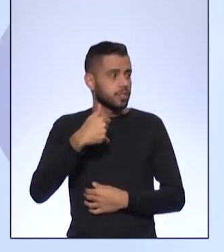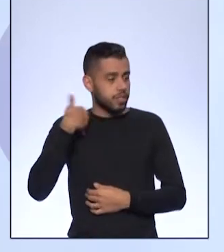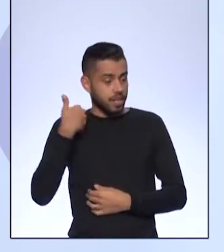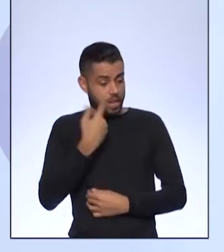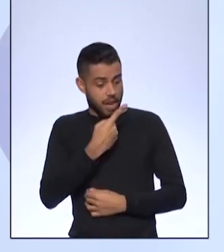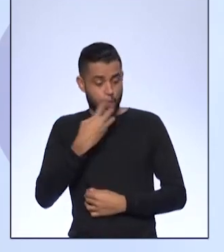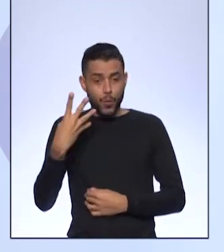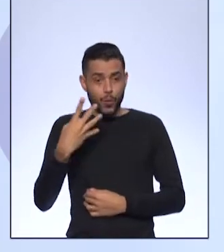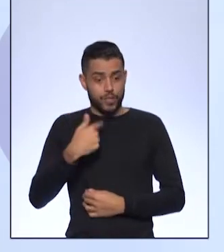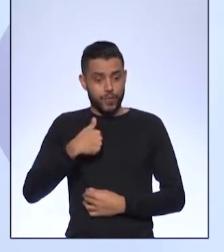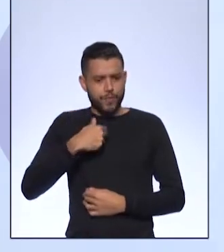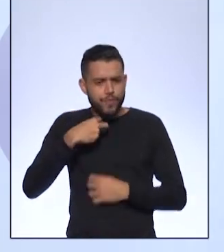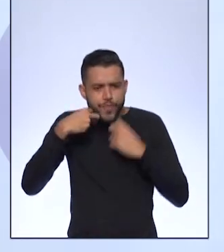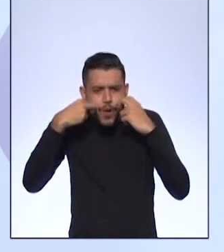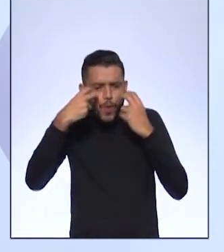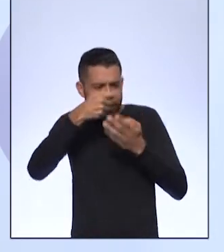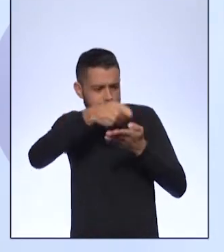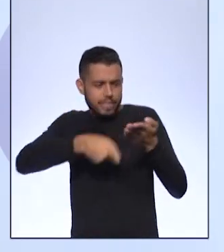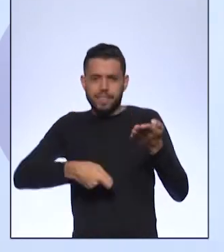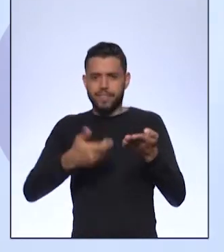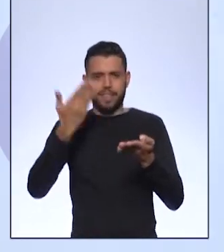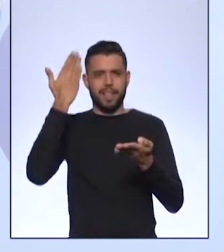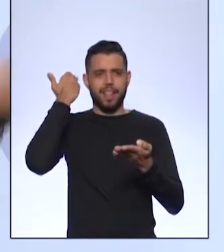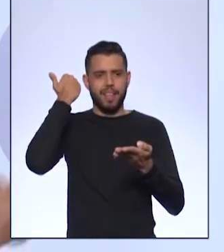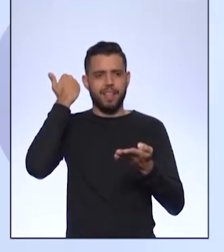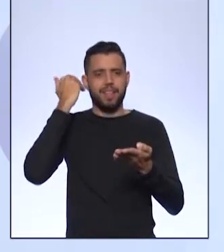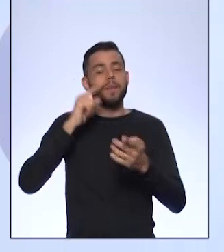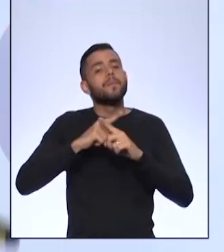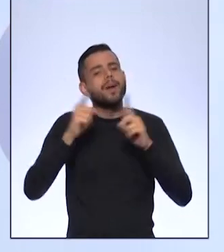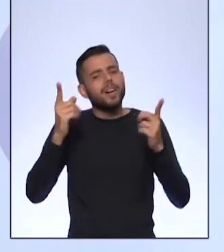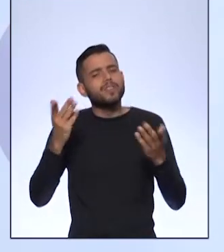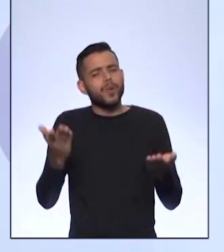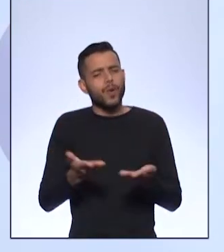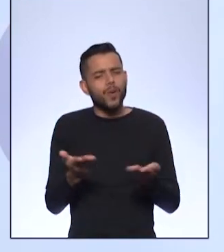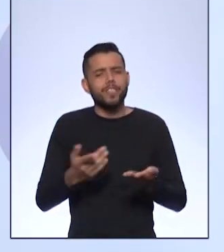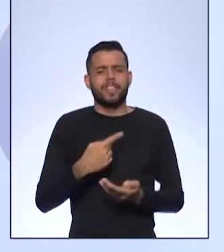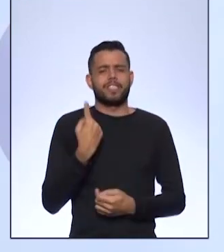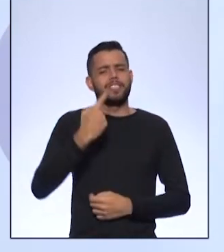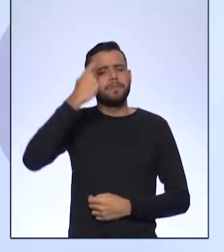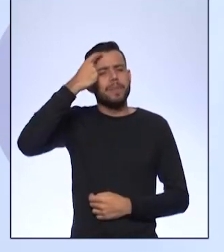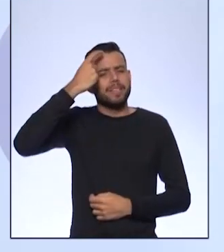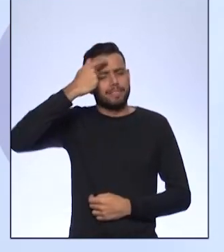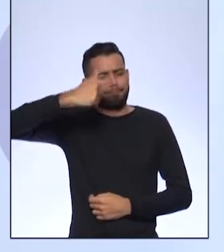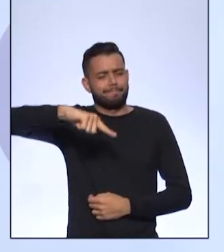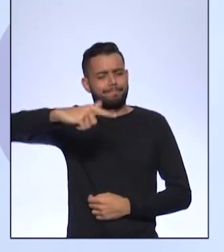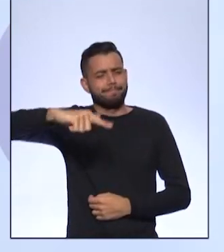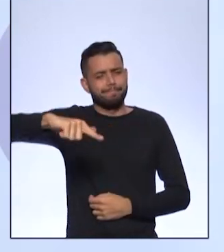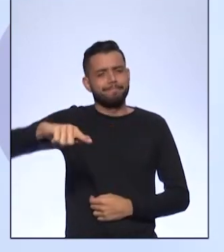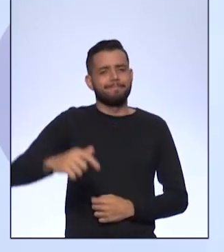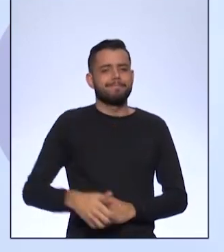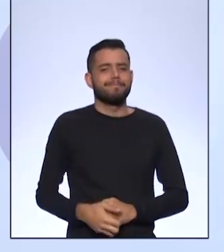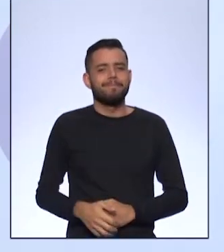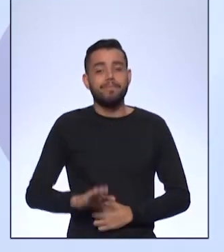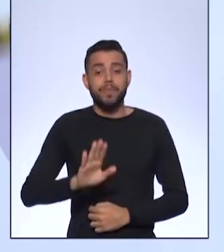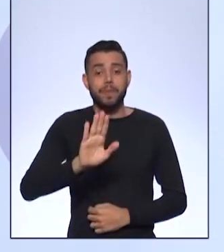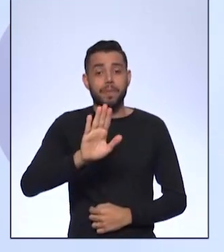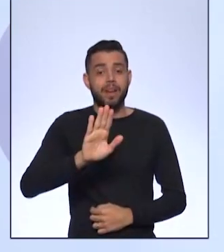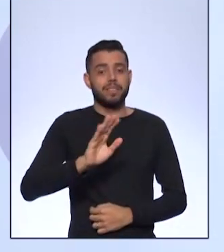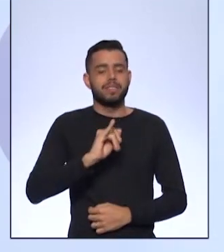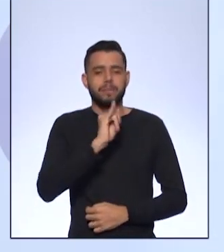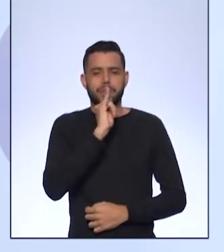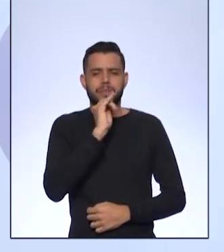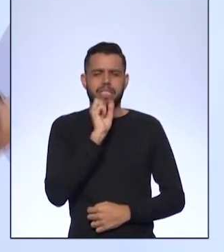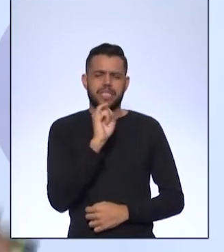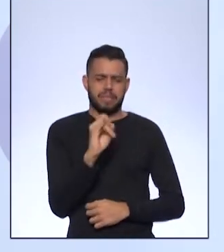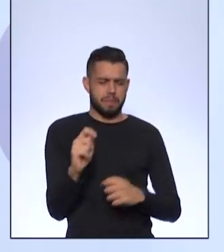muita vergonha do que eu escrevi naquela época, e enfim. E hoje, né, a gente repensa 1000 vezes. Só que, se é uma postagem